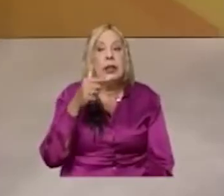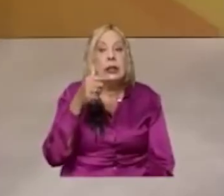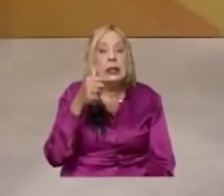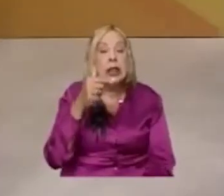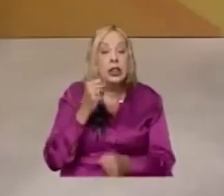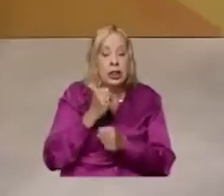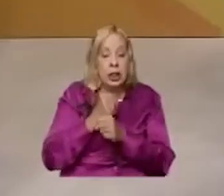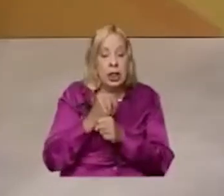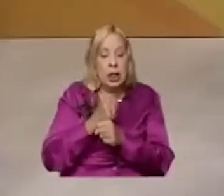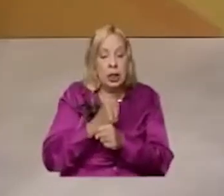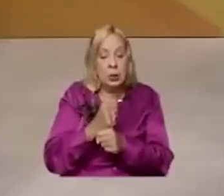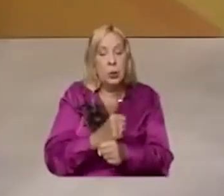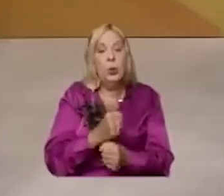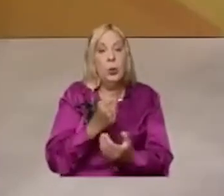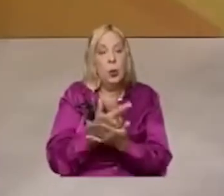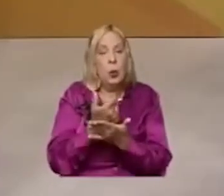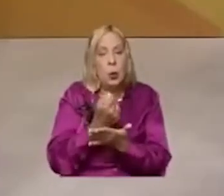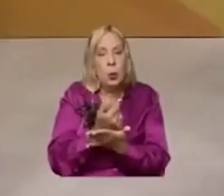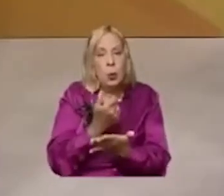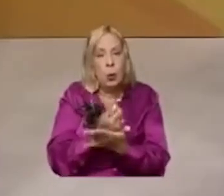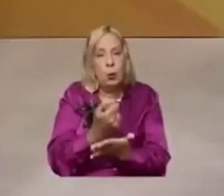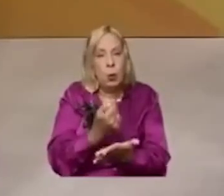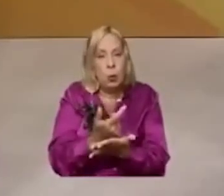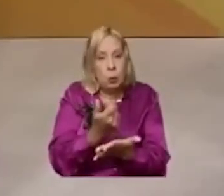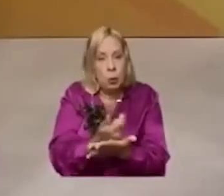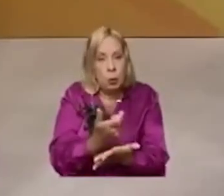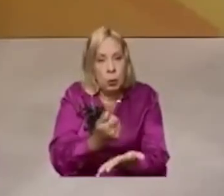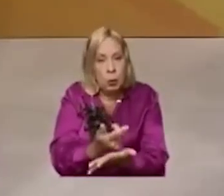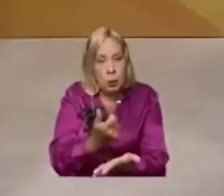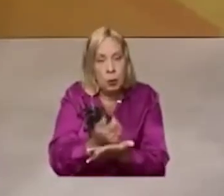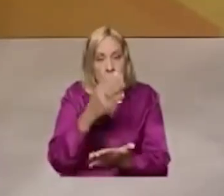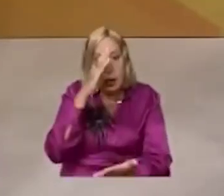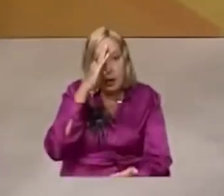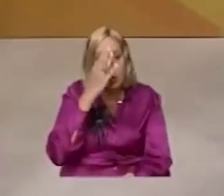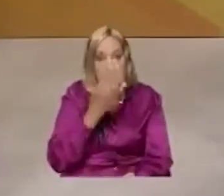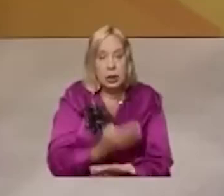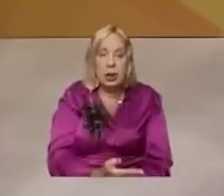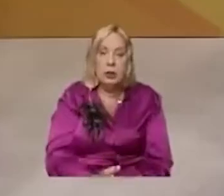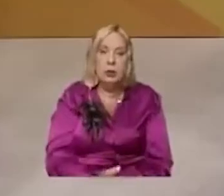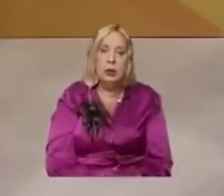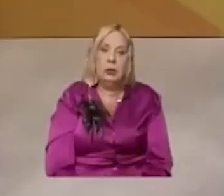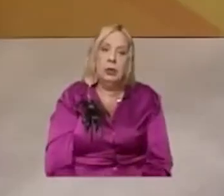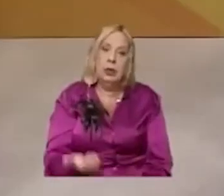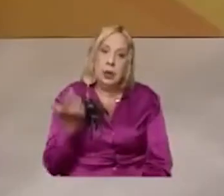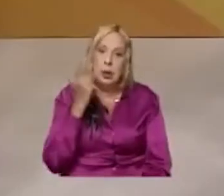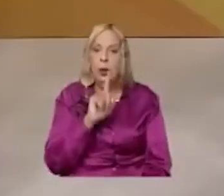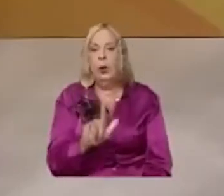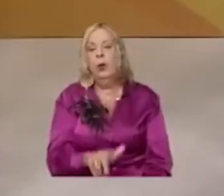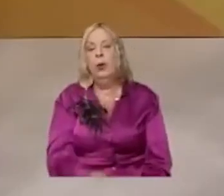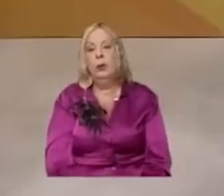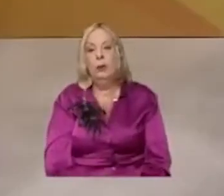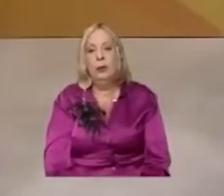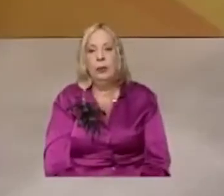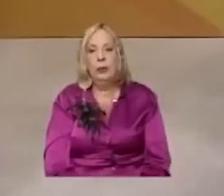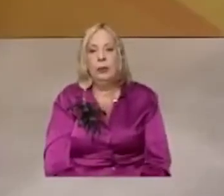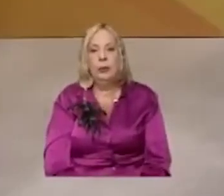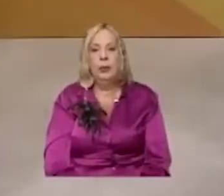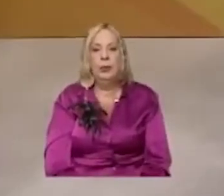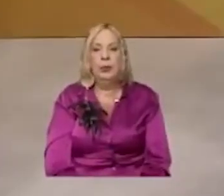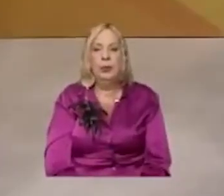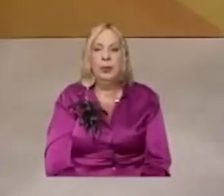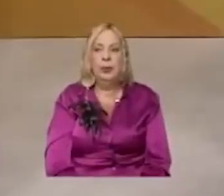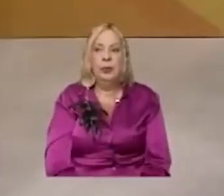consecutivos... Ele nunca deixou de comprar o Caju Cap, sempre acreditando. Tem que acreditar, é o que o grande eu falo dia sempre. Chegou, é um resultado. Ele levou